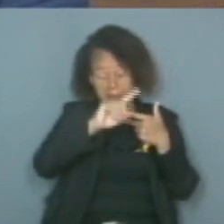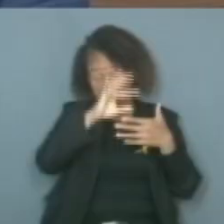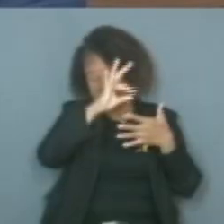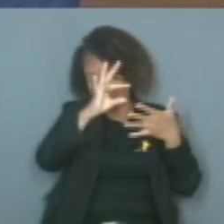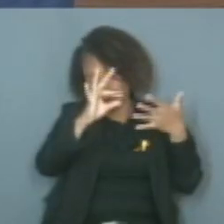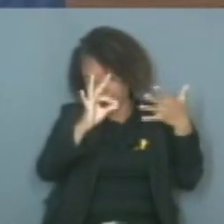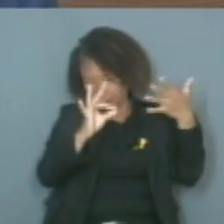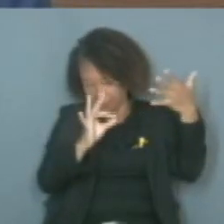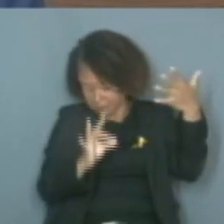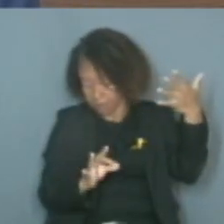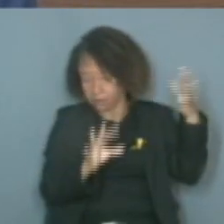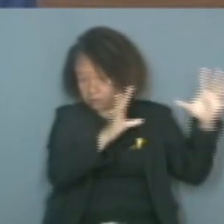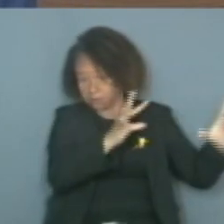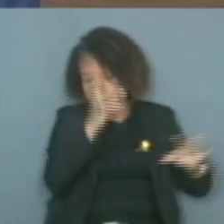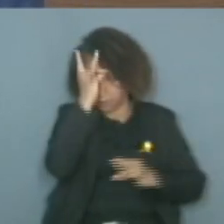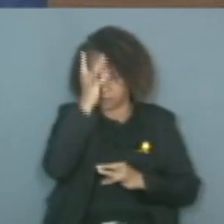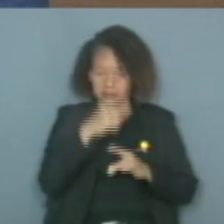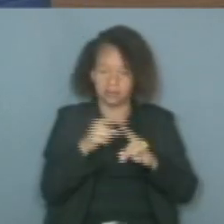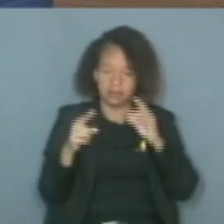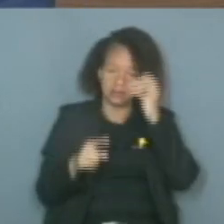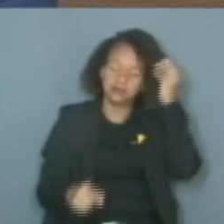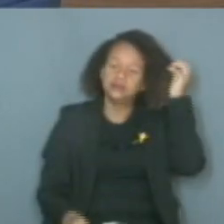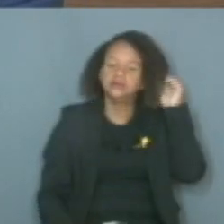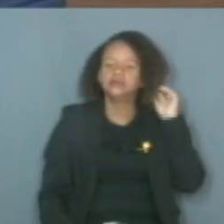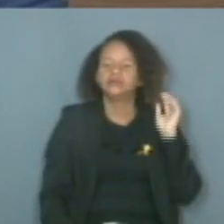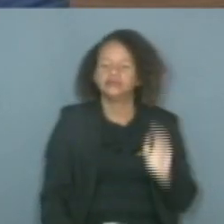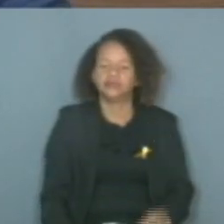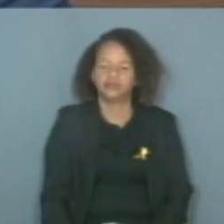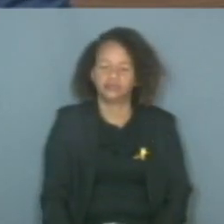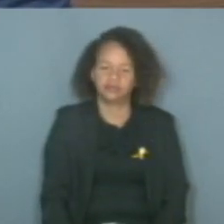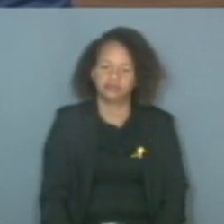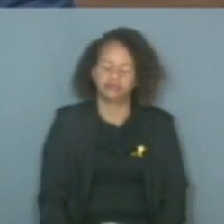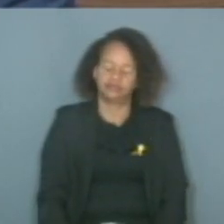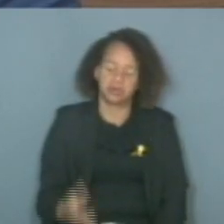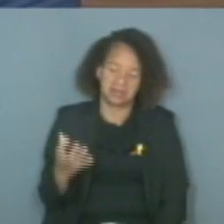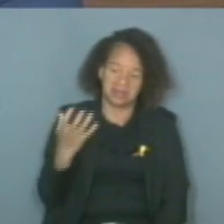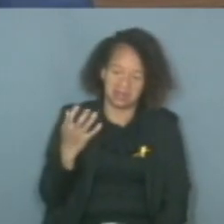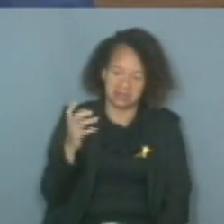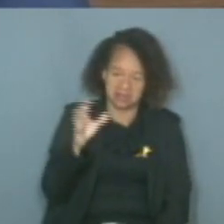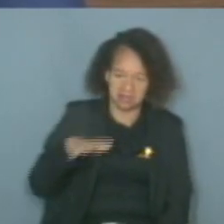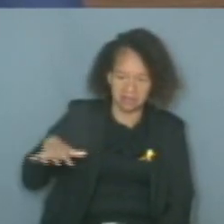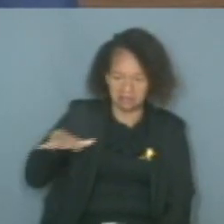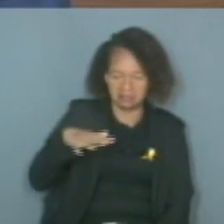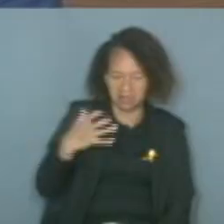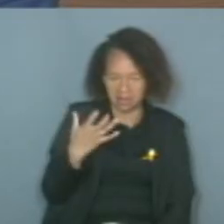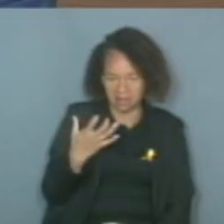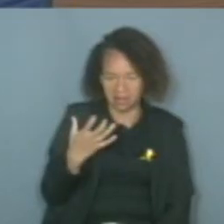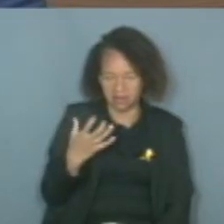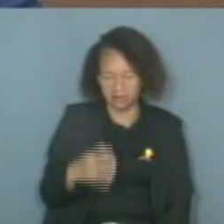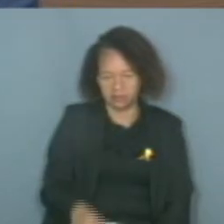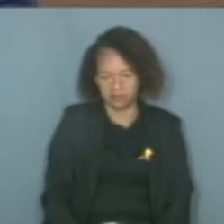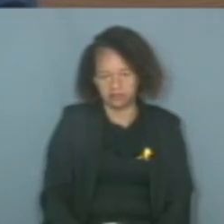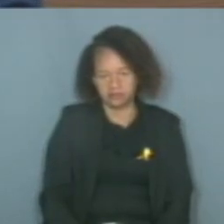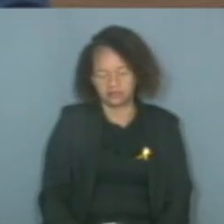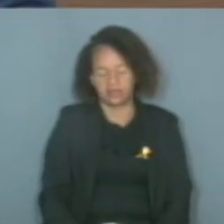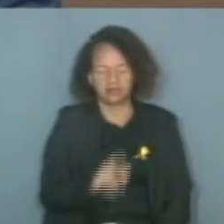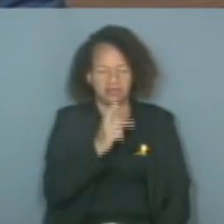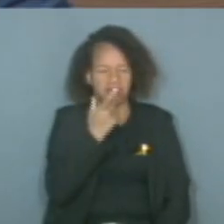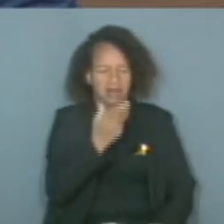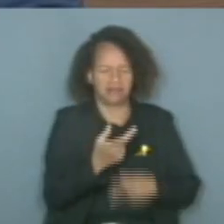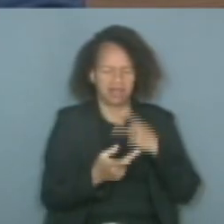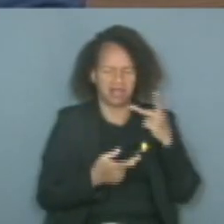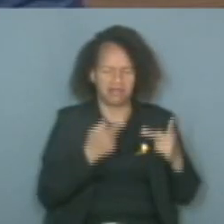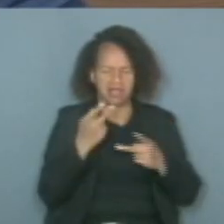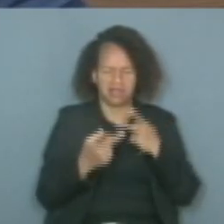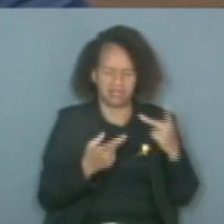ali numa parte, mas infelizmente é o que eles querem colocar, de tanto falar, quer